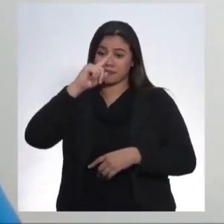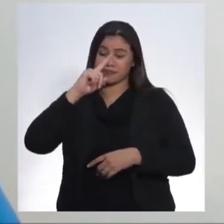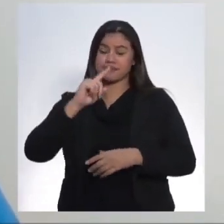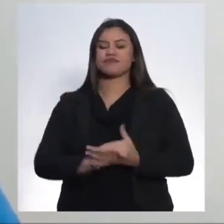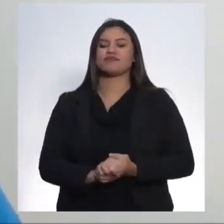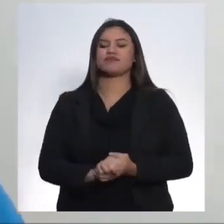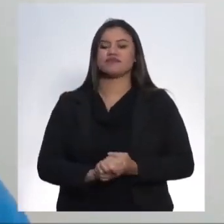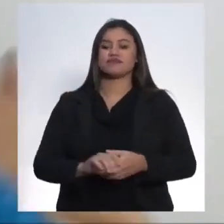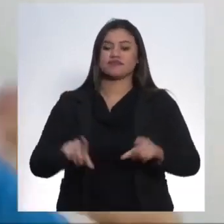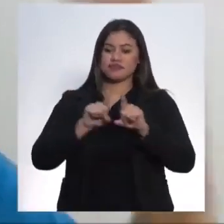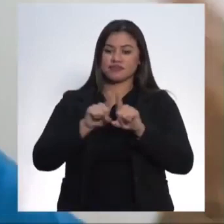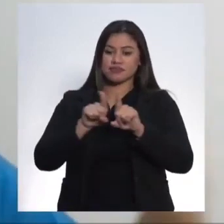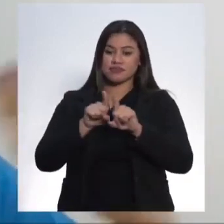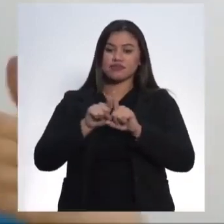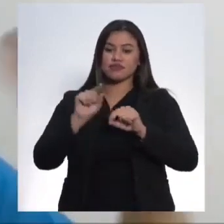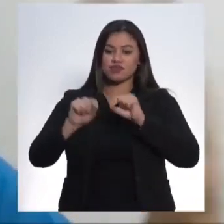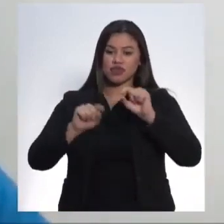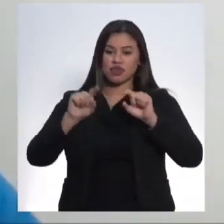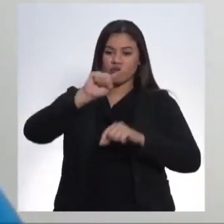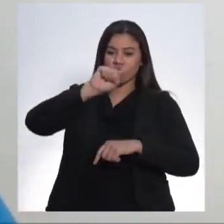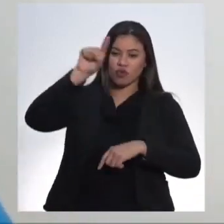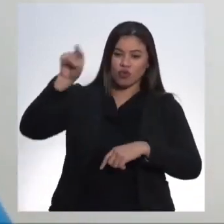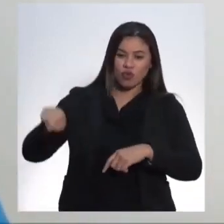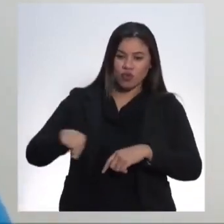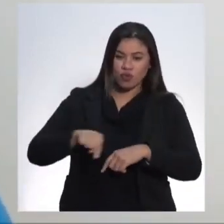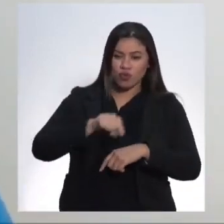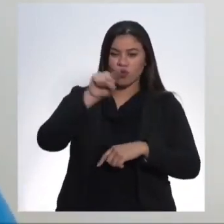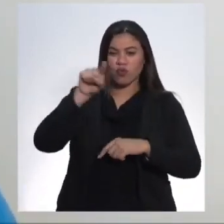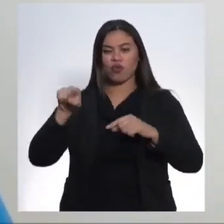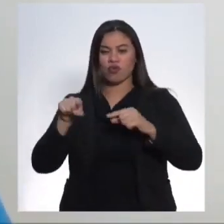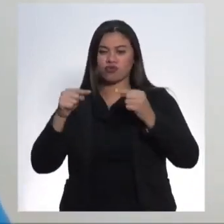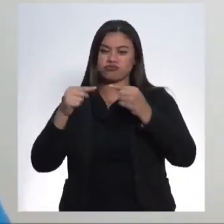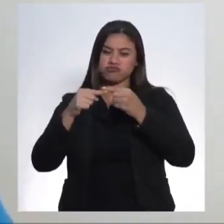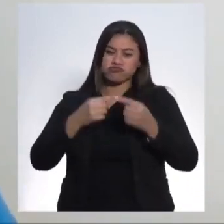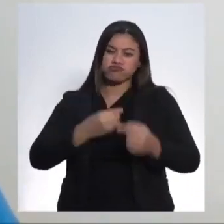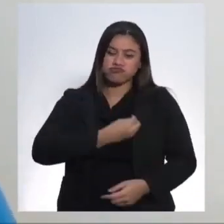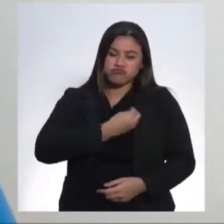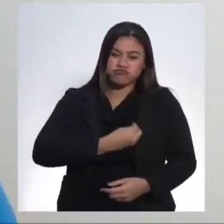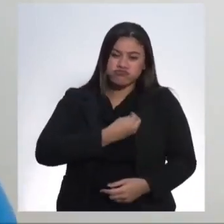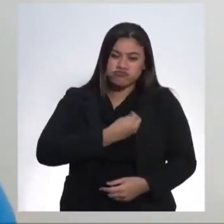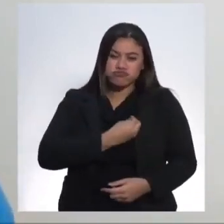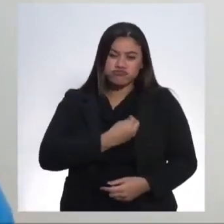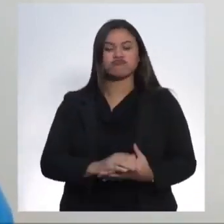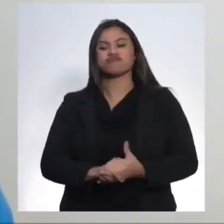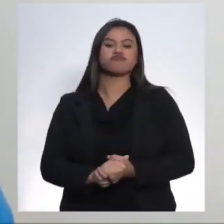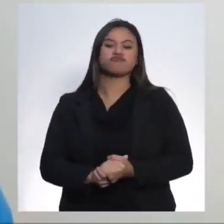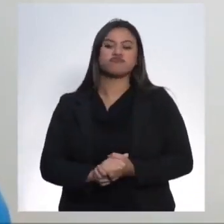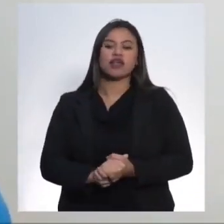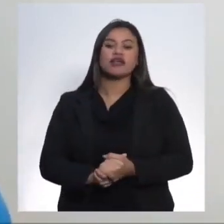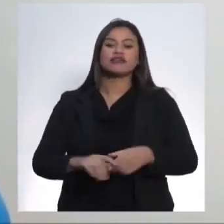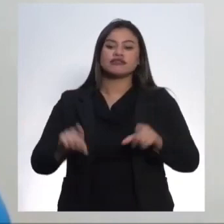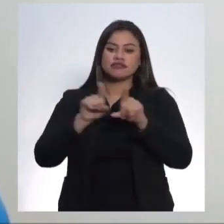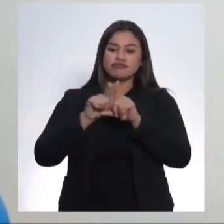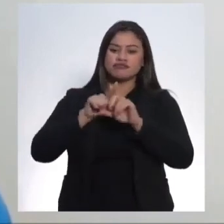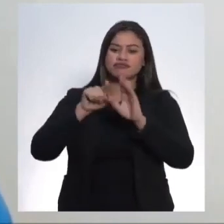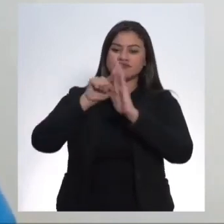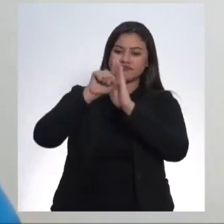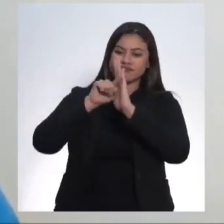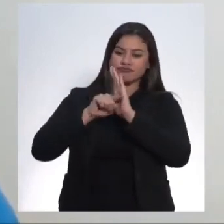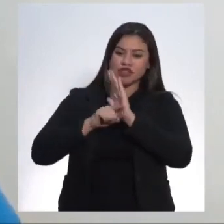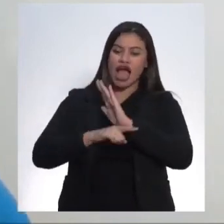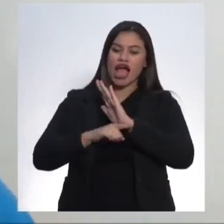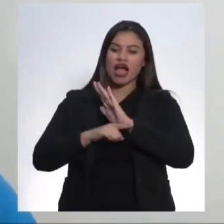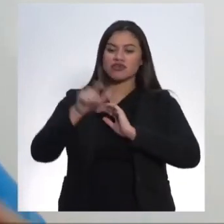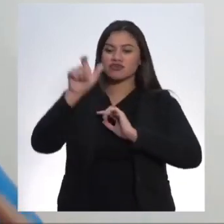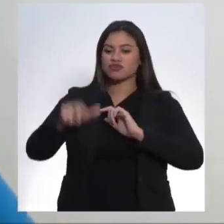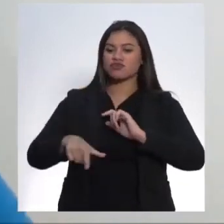vida, pensando, né, em equilibrar as diferentes esferas da nossa vida. E também fizemos uma análise dos perfis nas redes